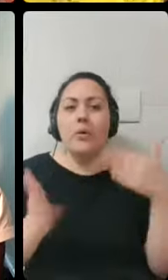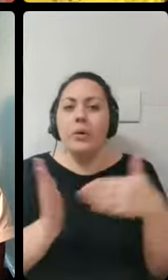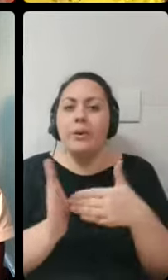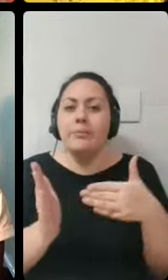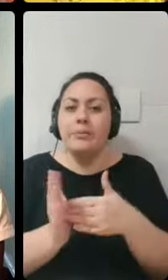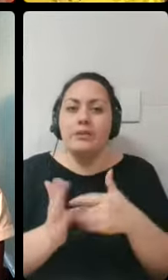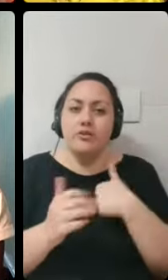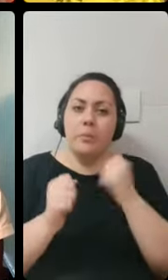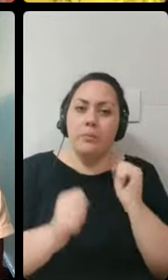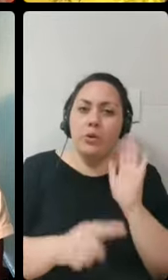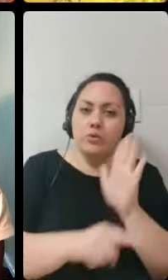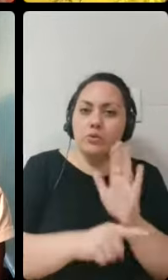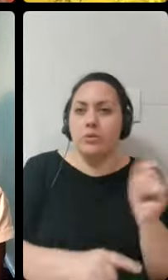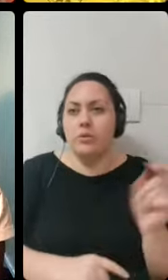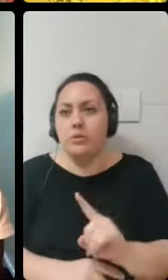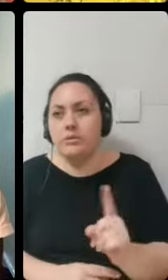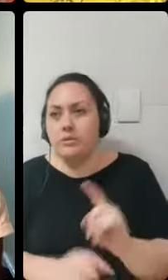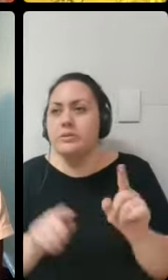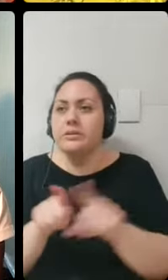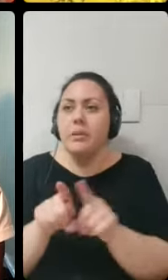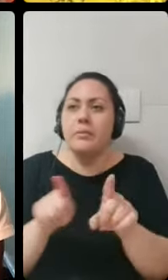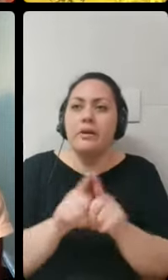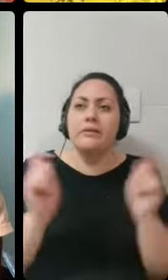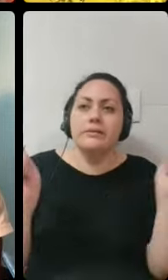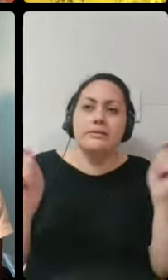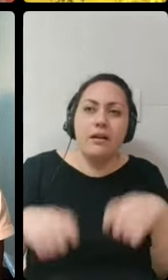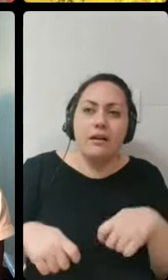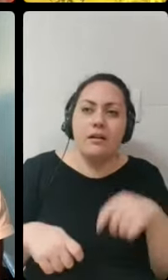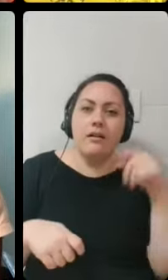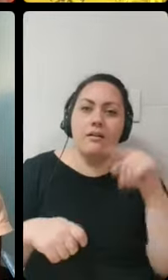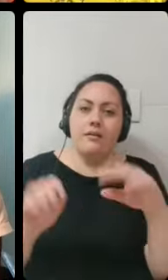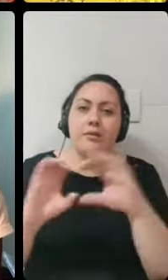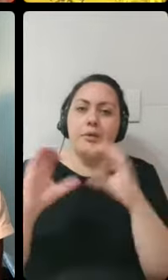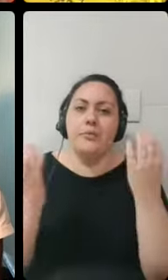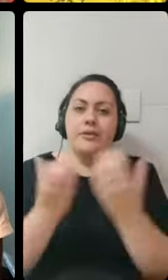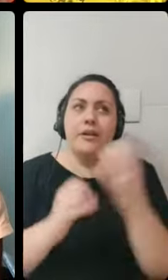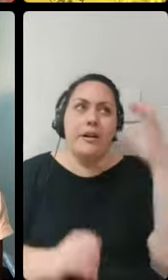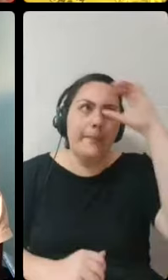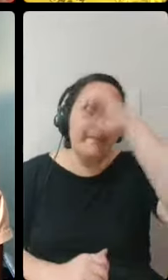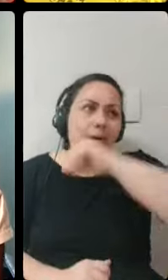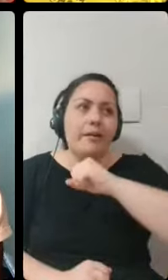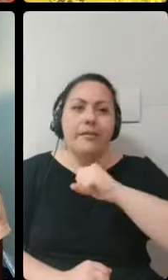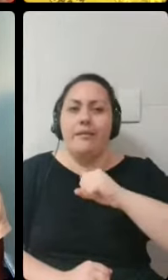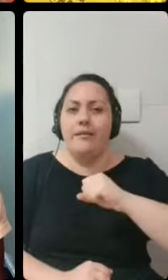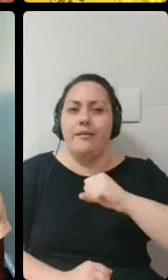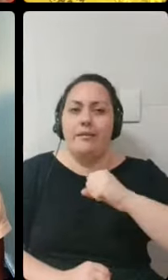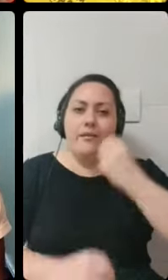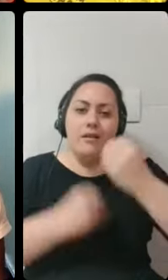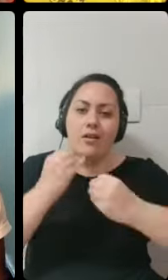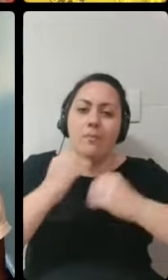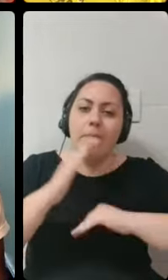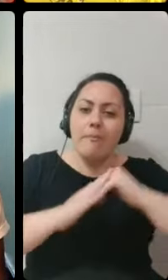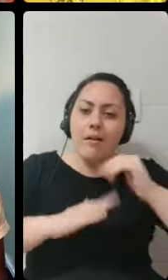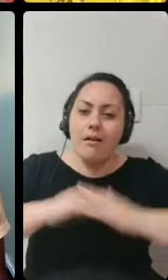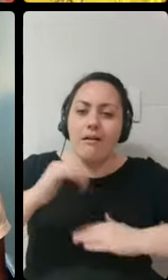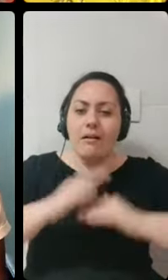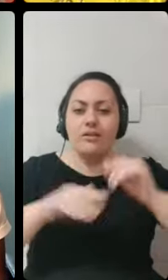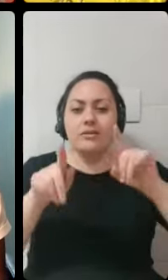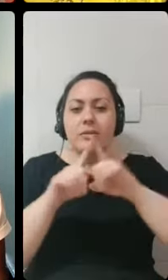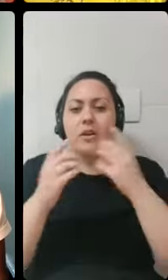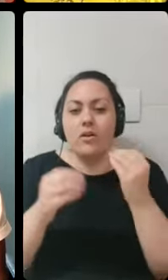também poder instrumentalizar a própria comunidade para ela saber como agir, como, né, como intervir